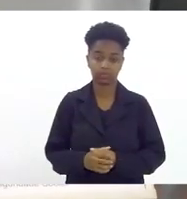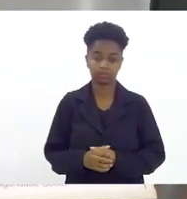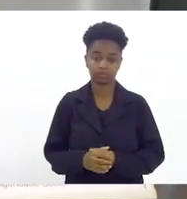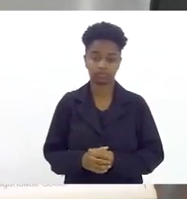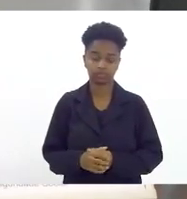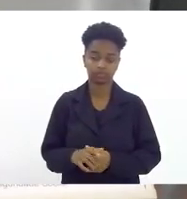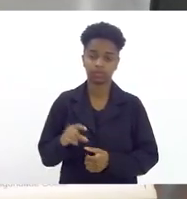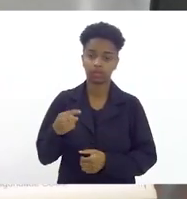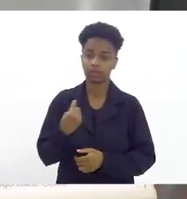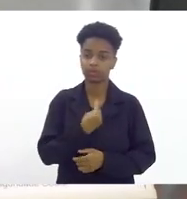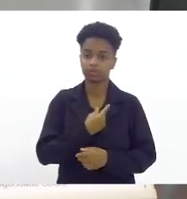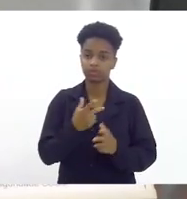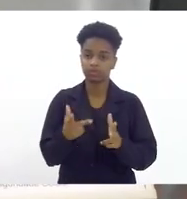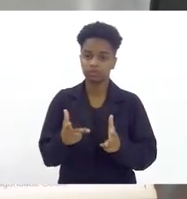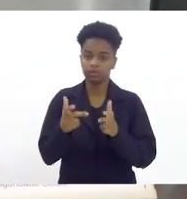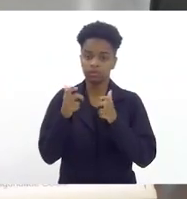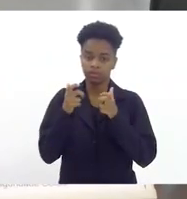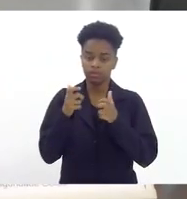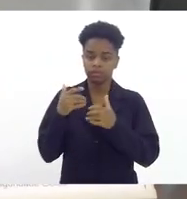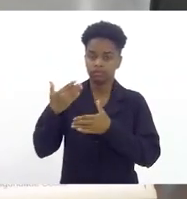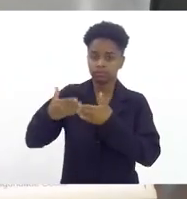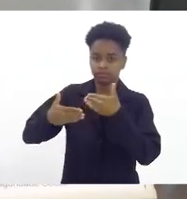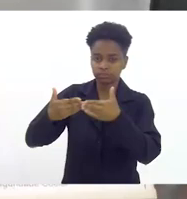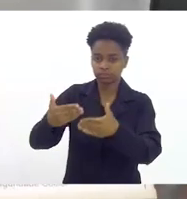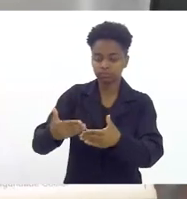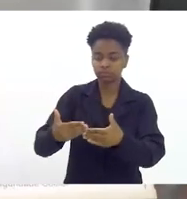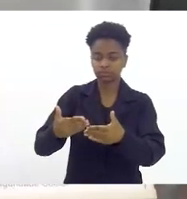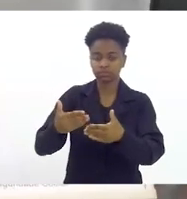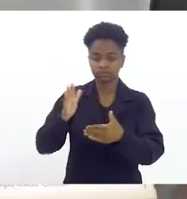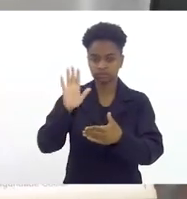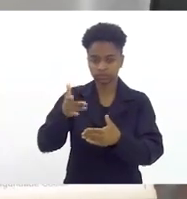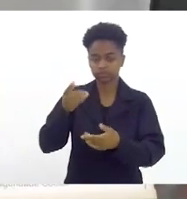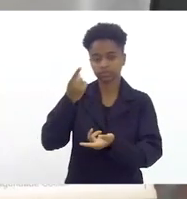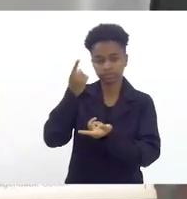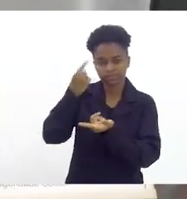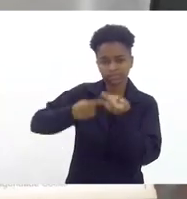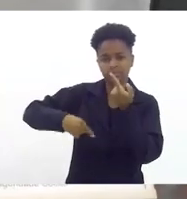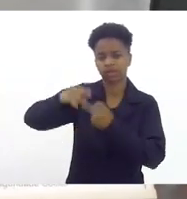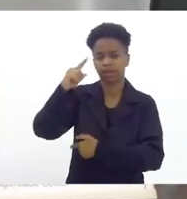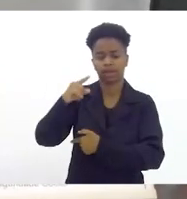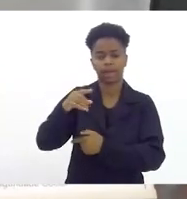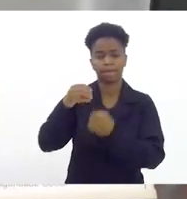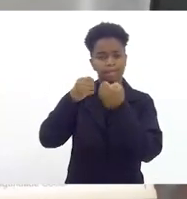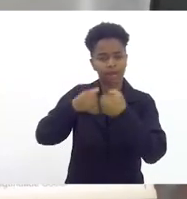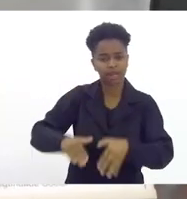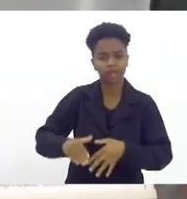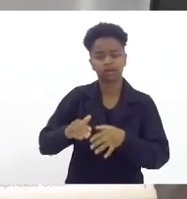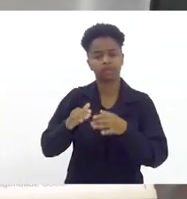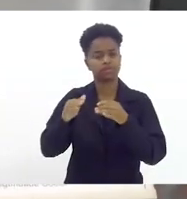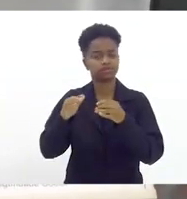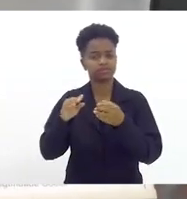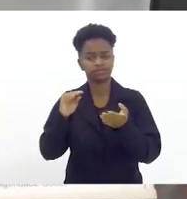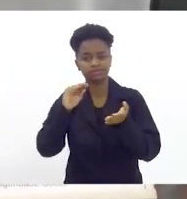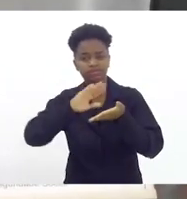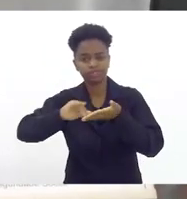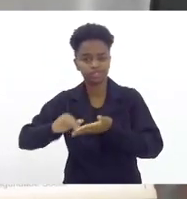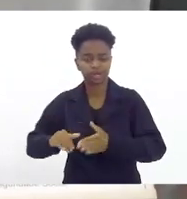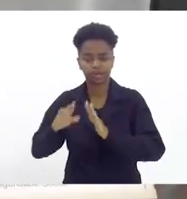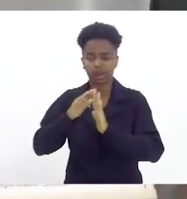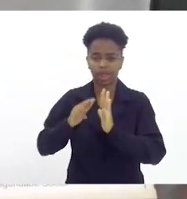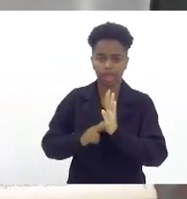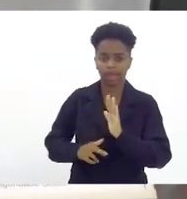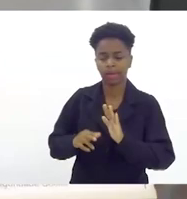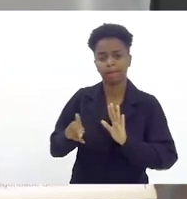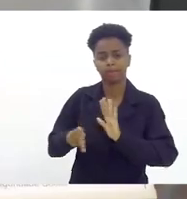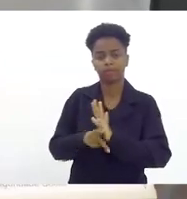se depara com esse processo avançado de precarização de desmonte de regulamentação do